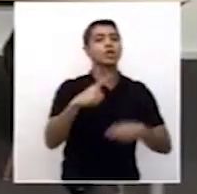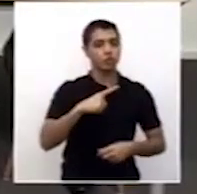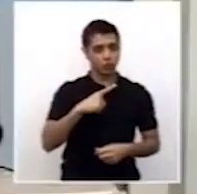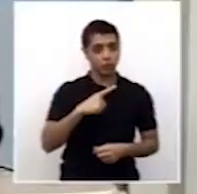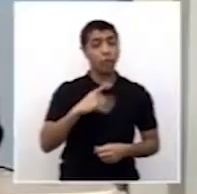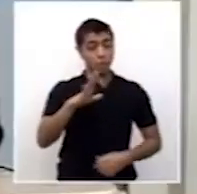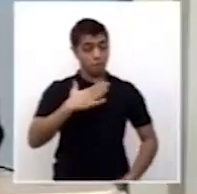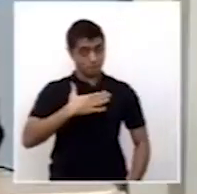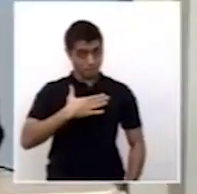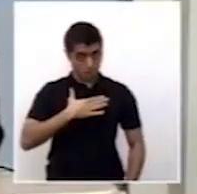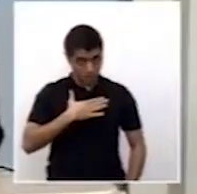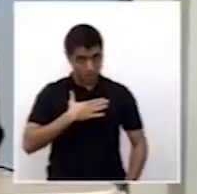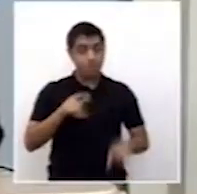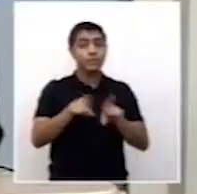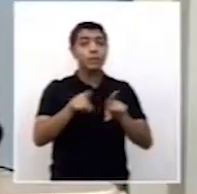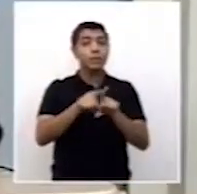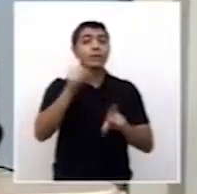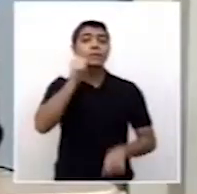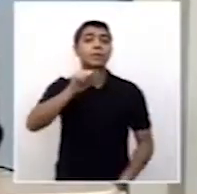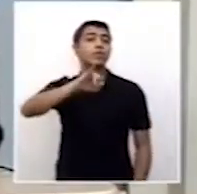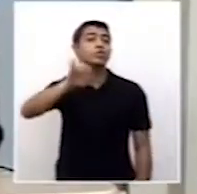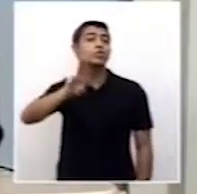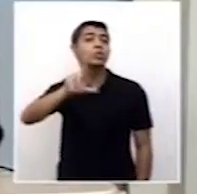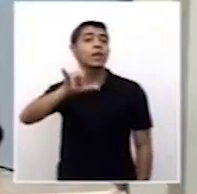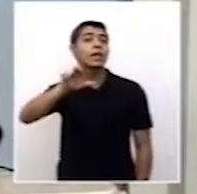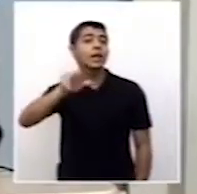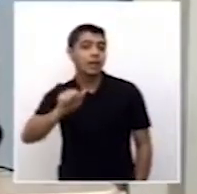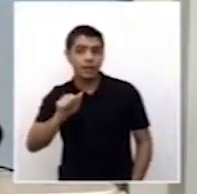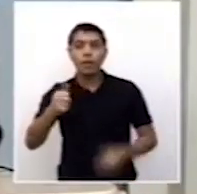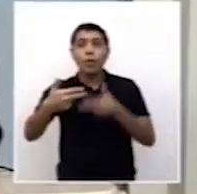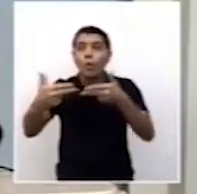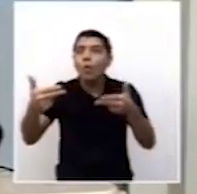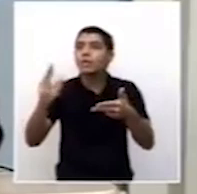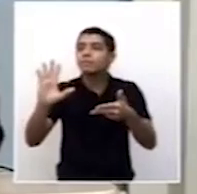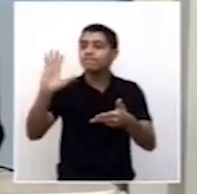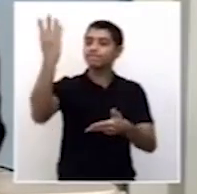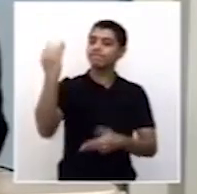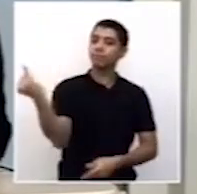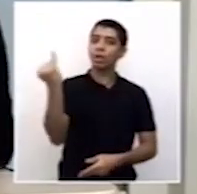para um cronista, isso se torna uma história muito interessante.